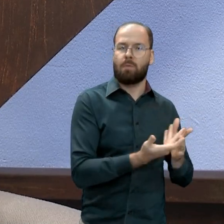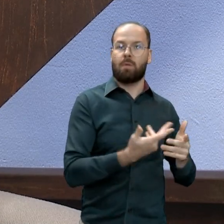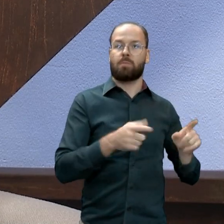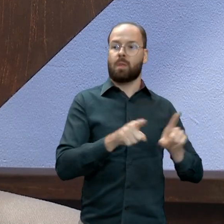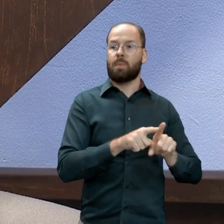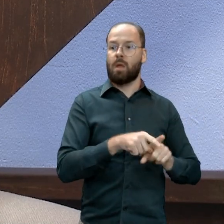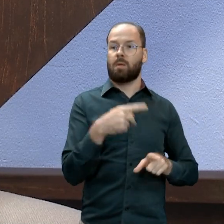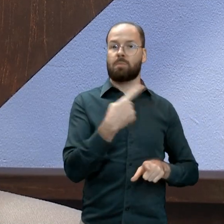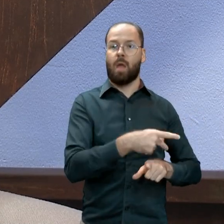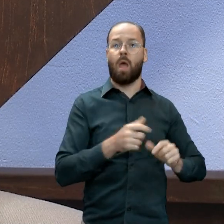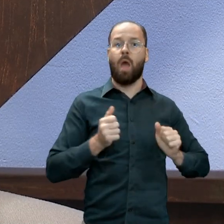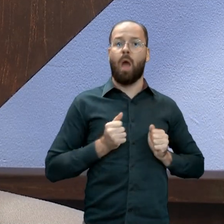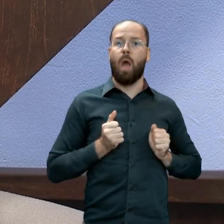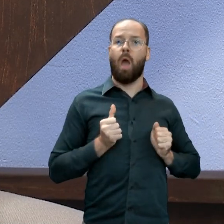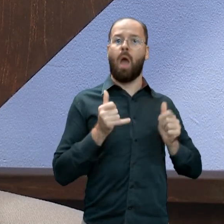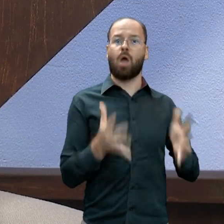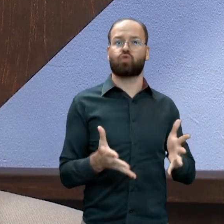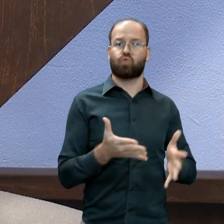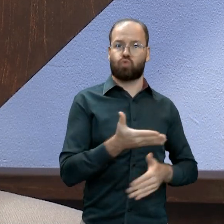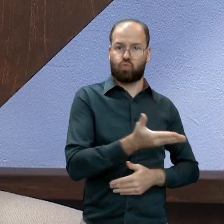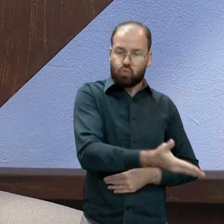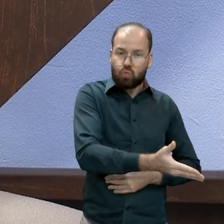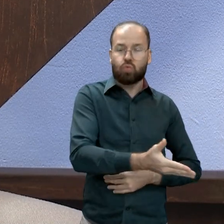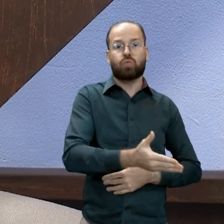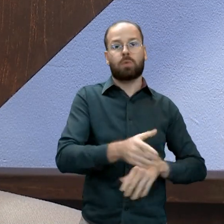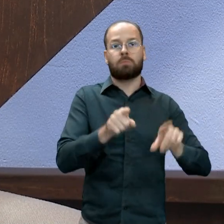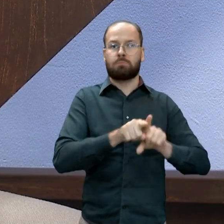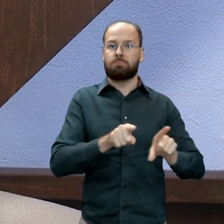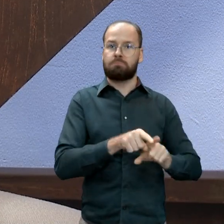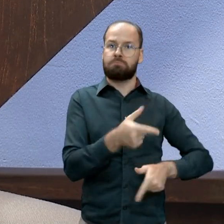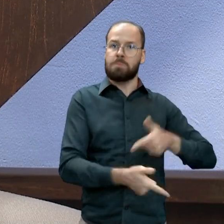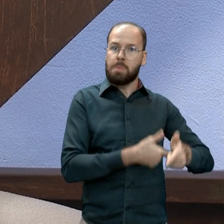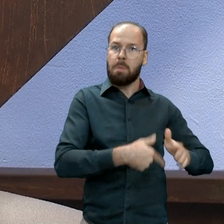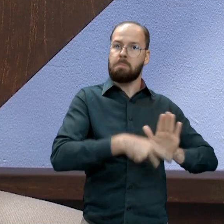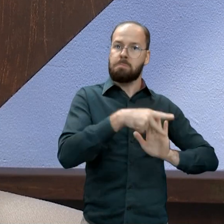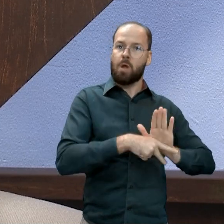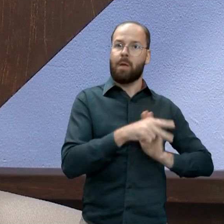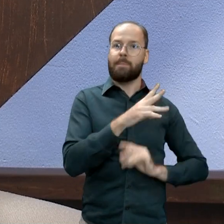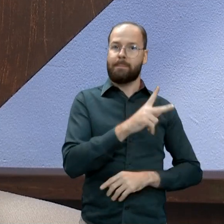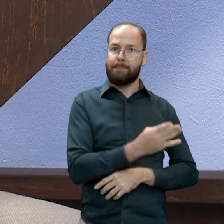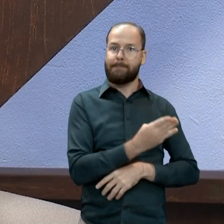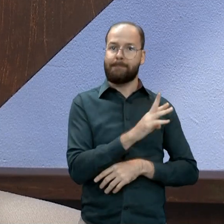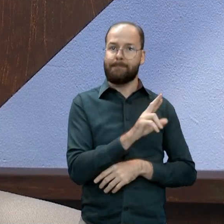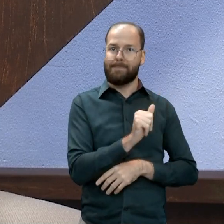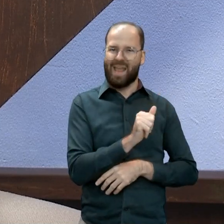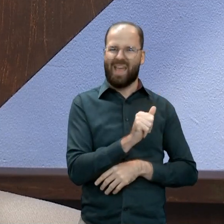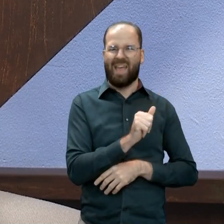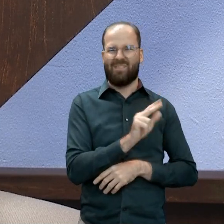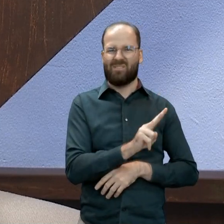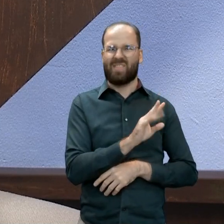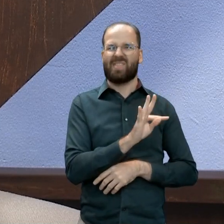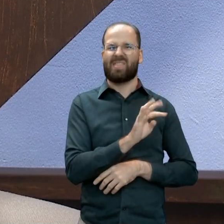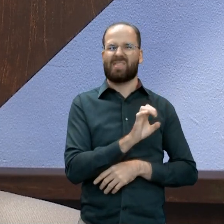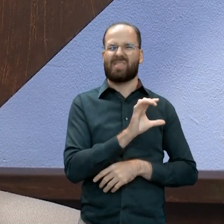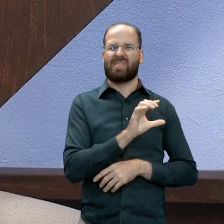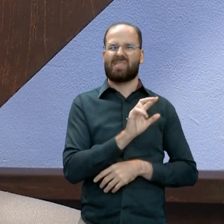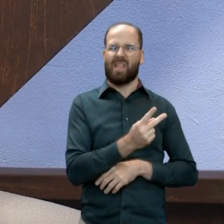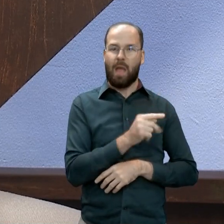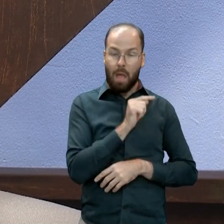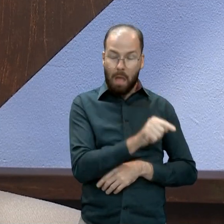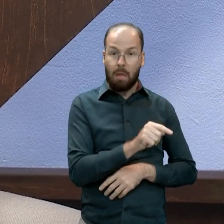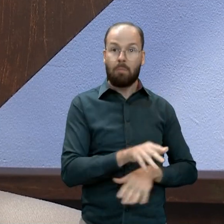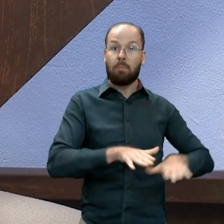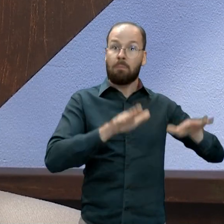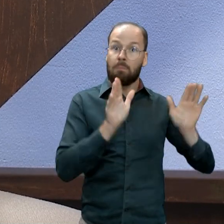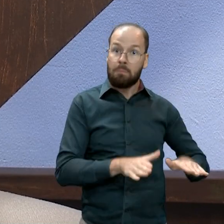né? Aproveitar um Brafitec e conseguir avançar, aproveitar essa oportunidade, né? Eu acredito muito que tem